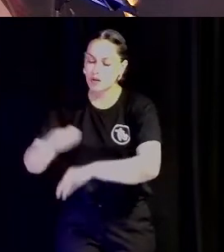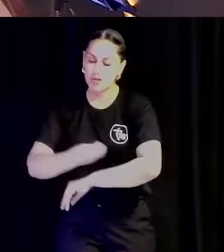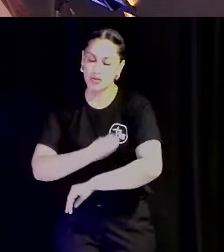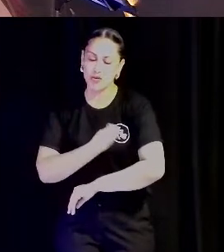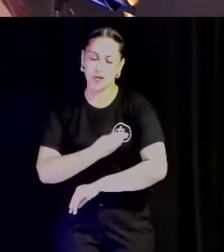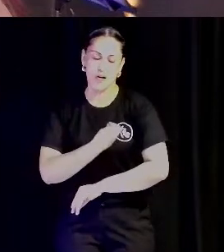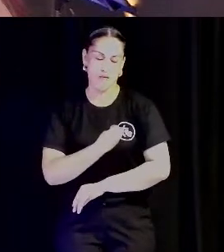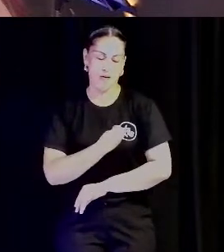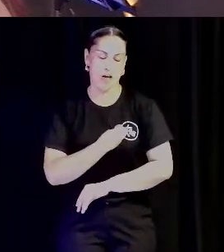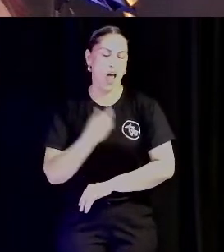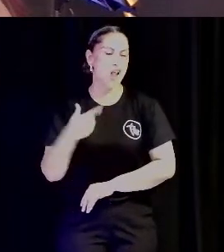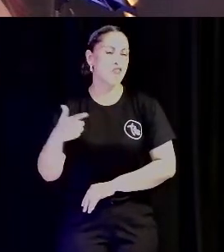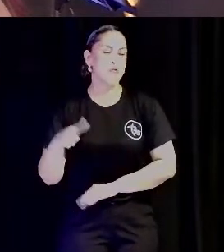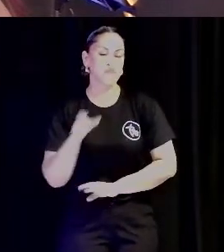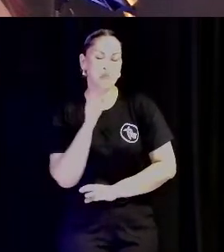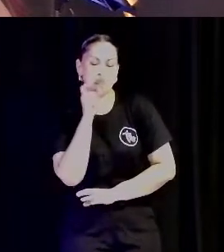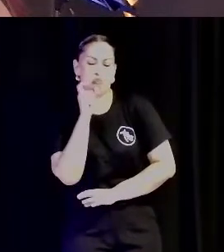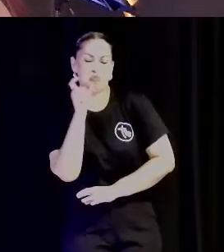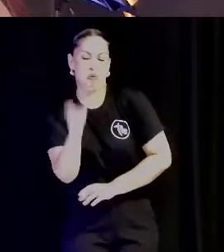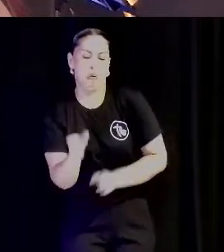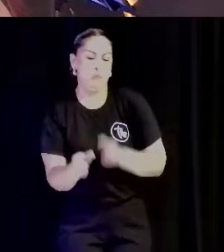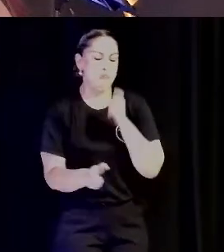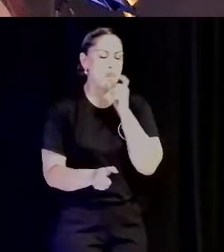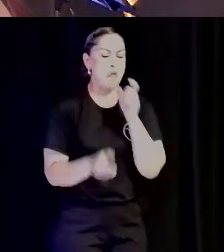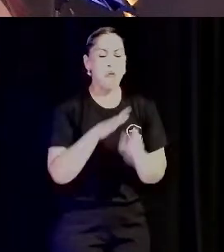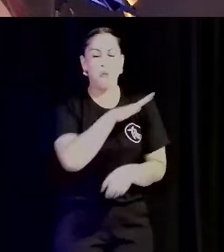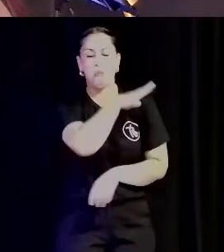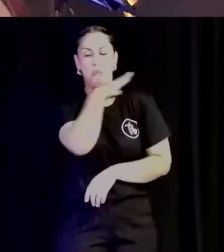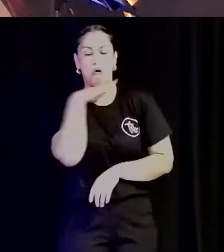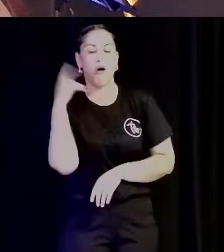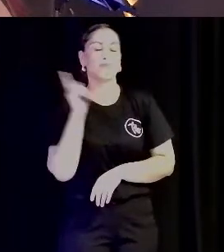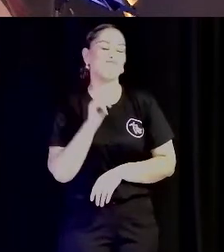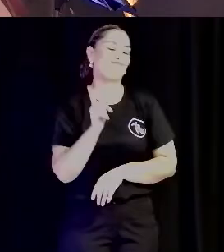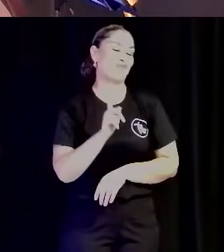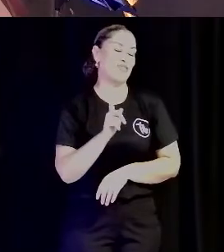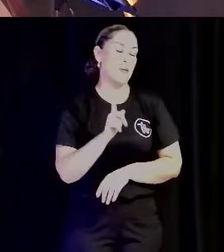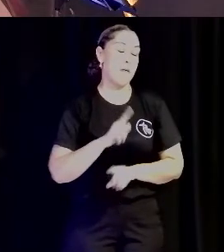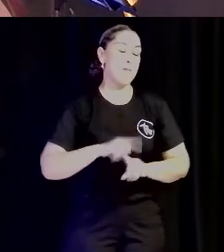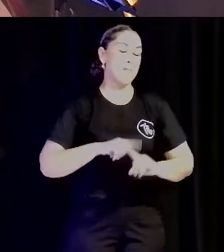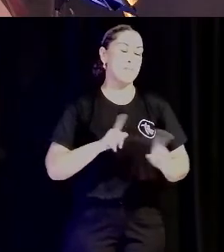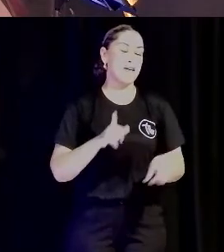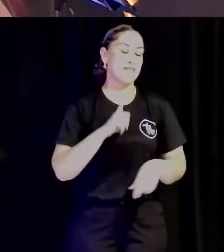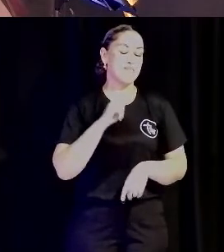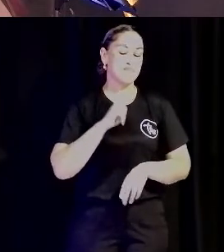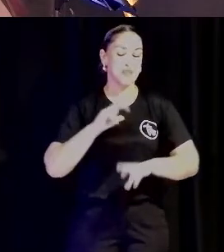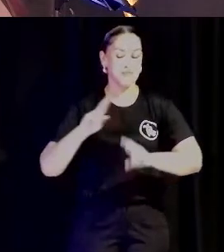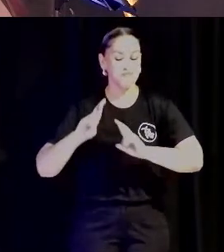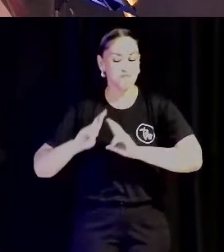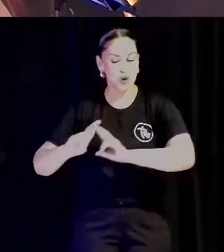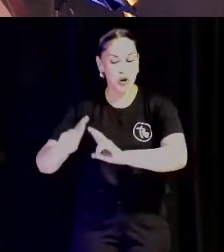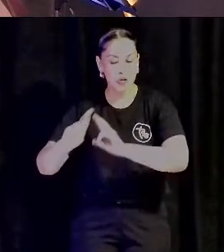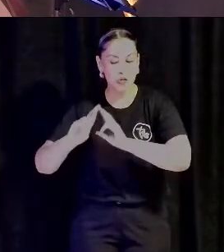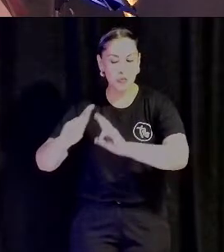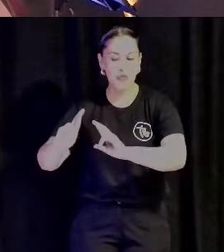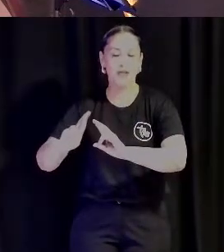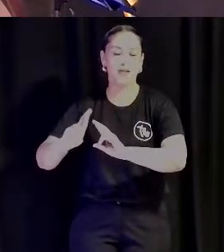de murmuração, não de morte, de esperança, de